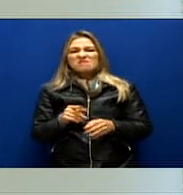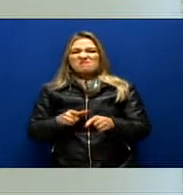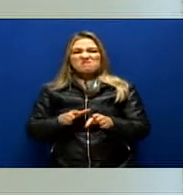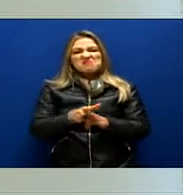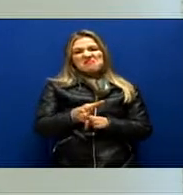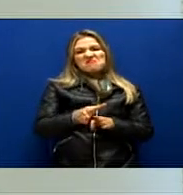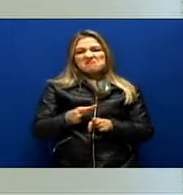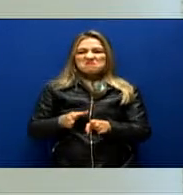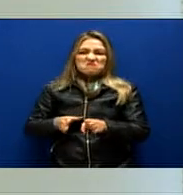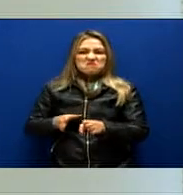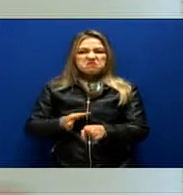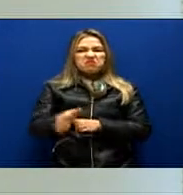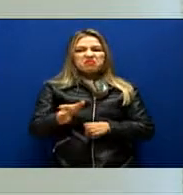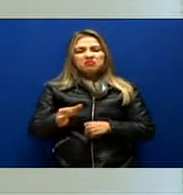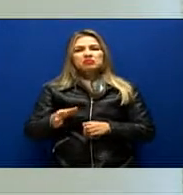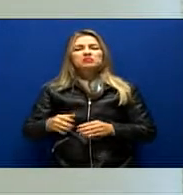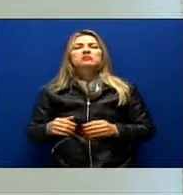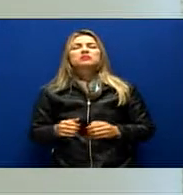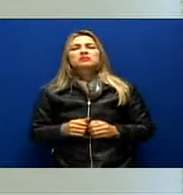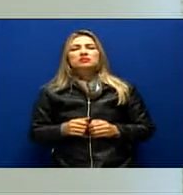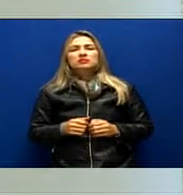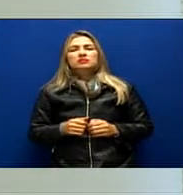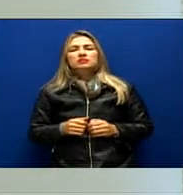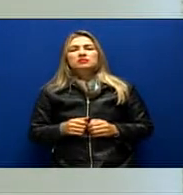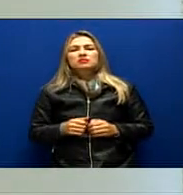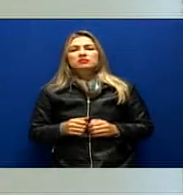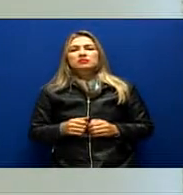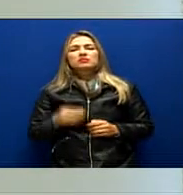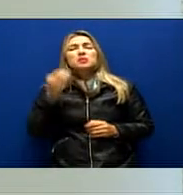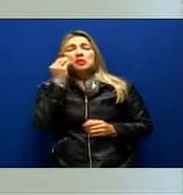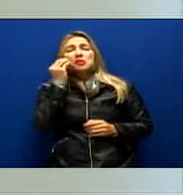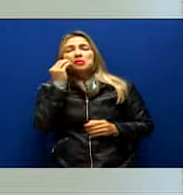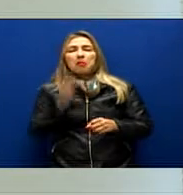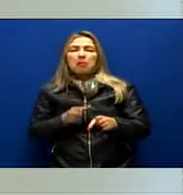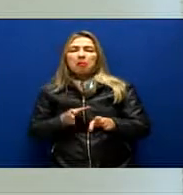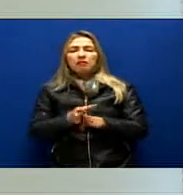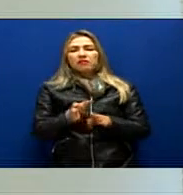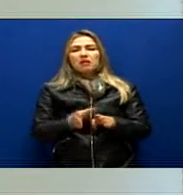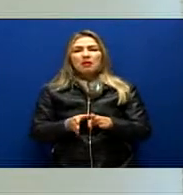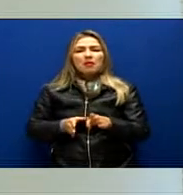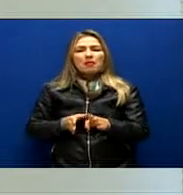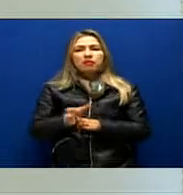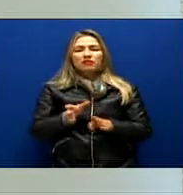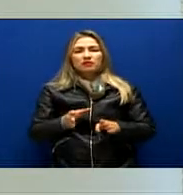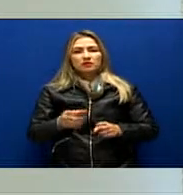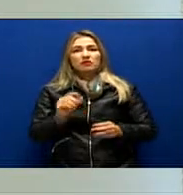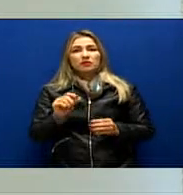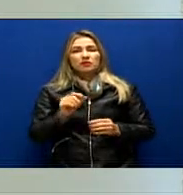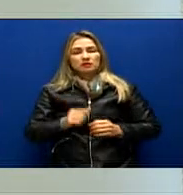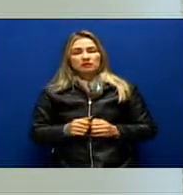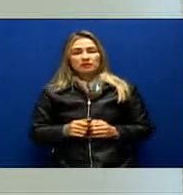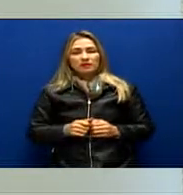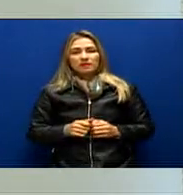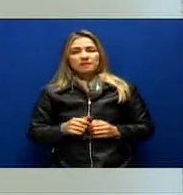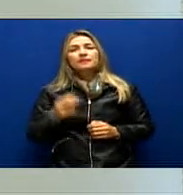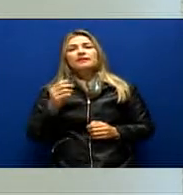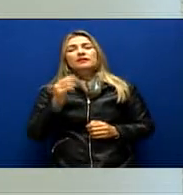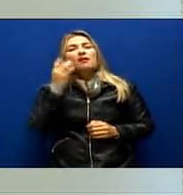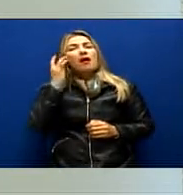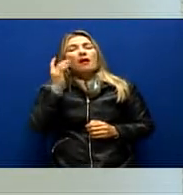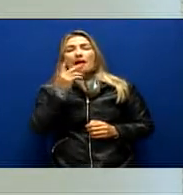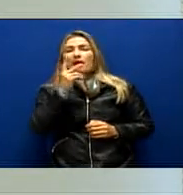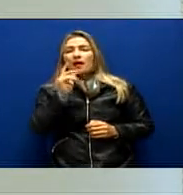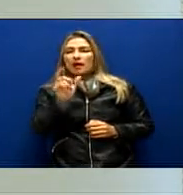vereadores deveria servir... Ia pedir para o senhor pesquisar uma palavrinha chamada autocrítica. Autocrítica é uma coisa